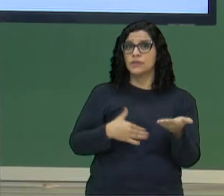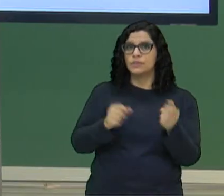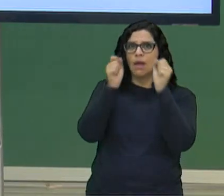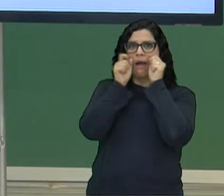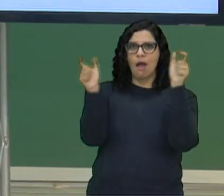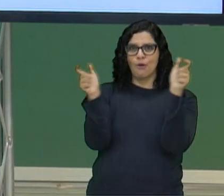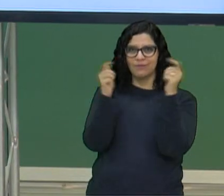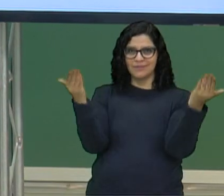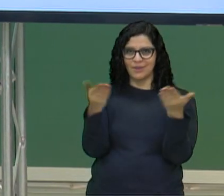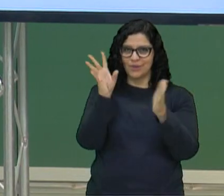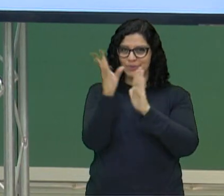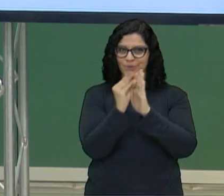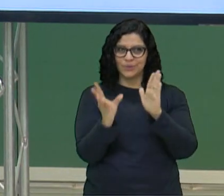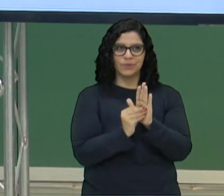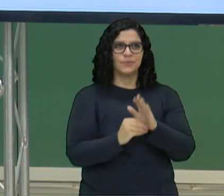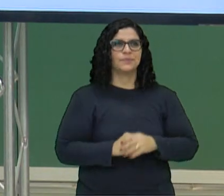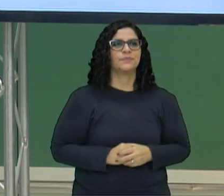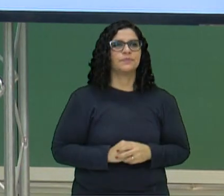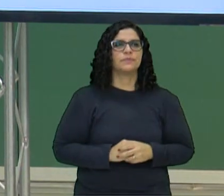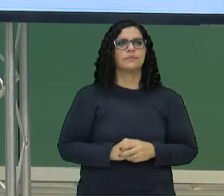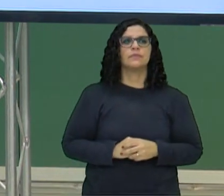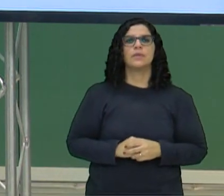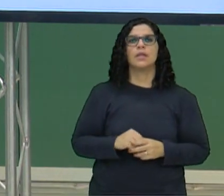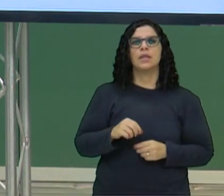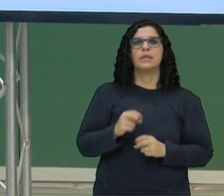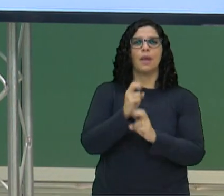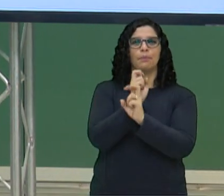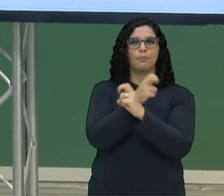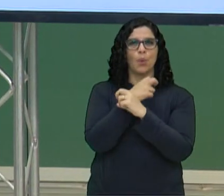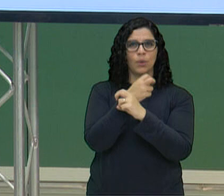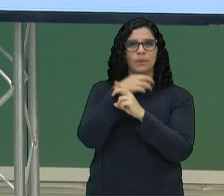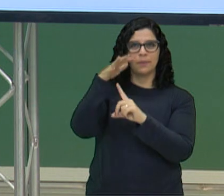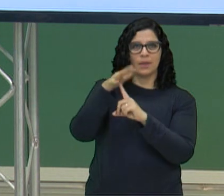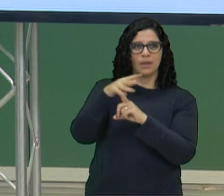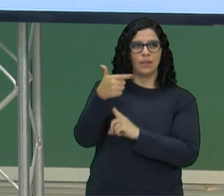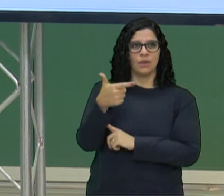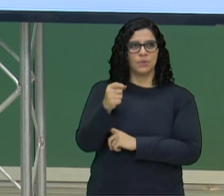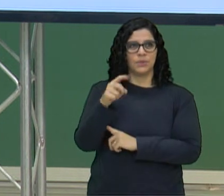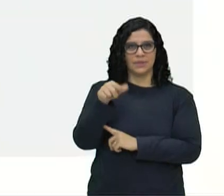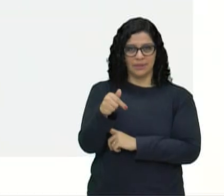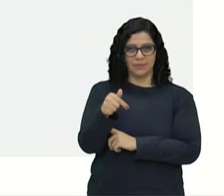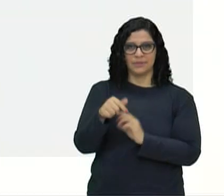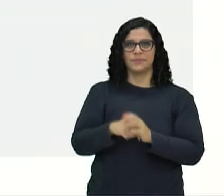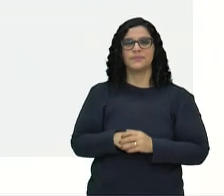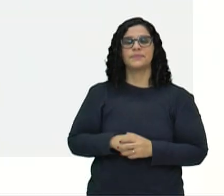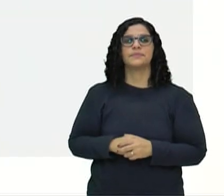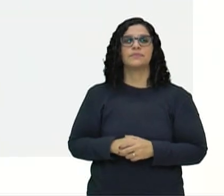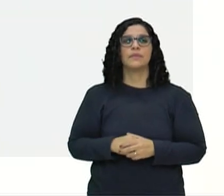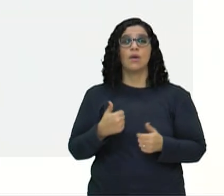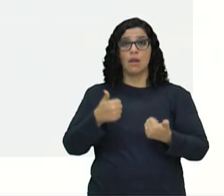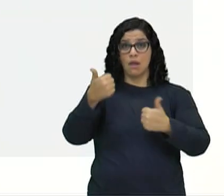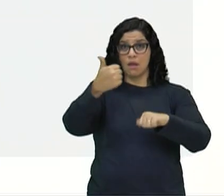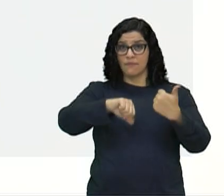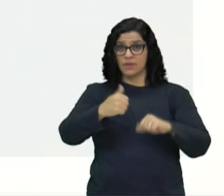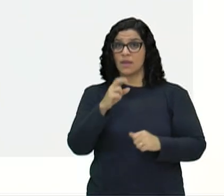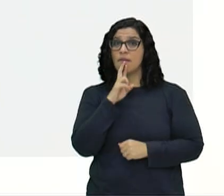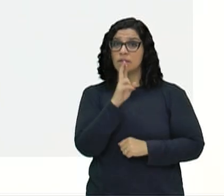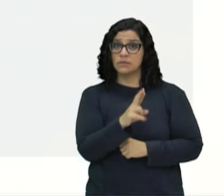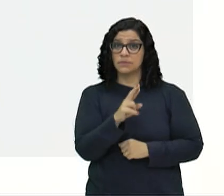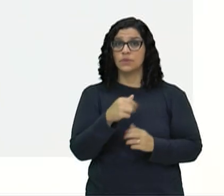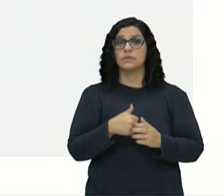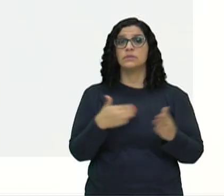acordar a gente para esse conteúdo. Dá uma olhada. PUC Paraná, em 2007, fiz uma modificaçãozinha na questão. Analise as afirmativas